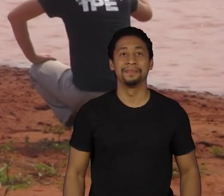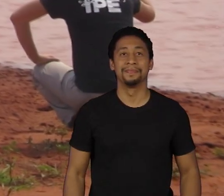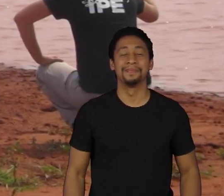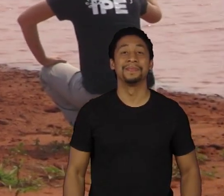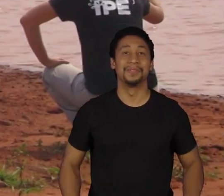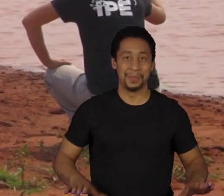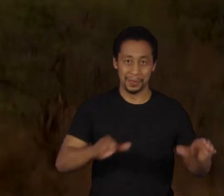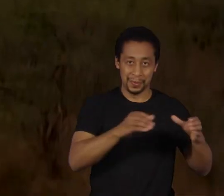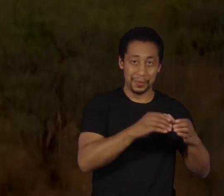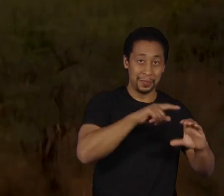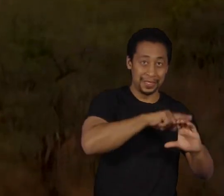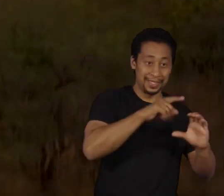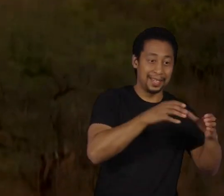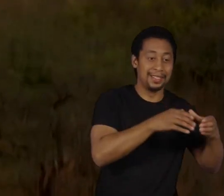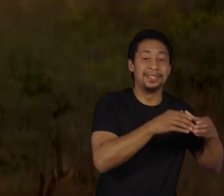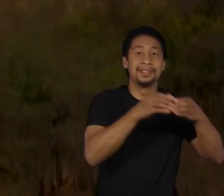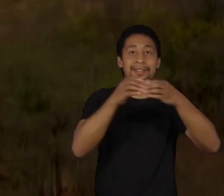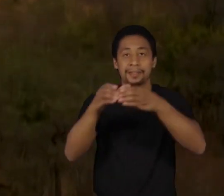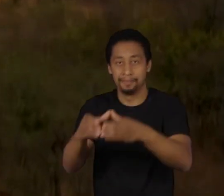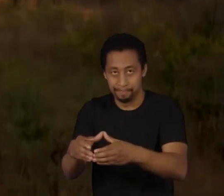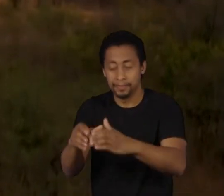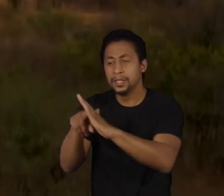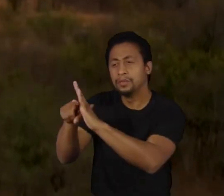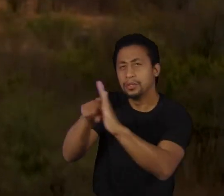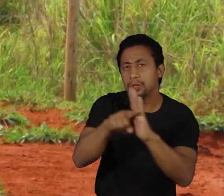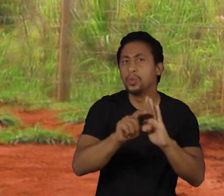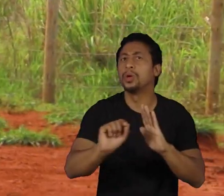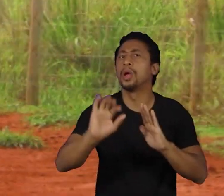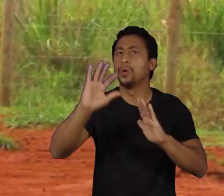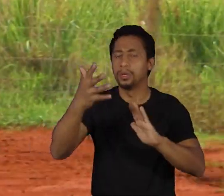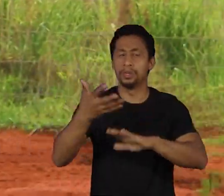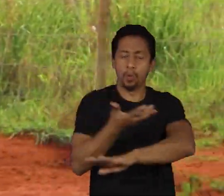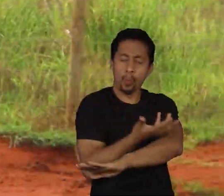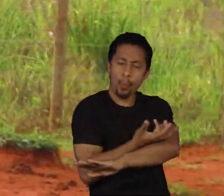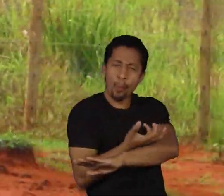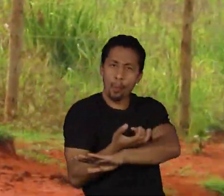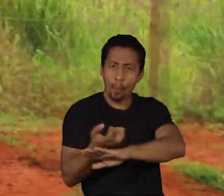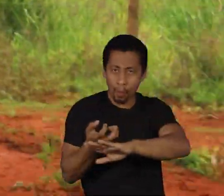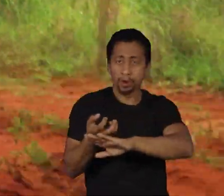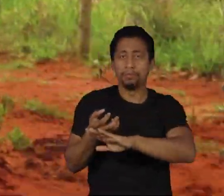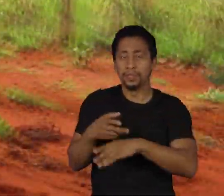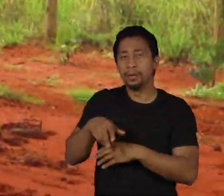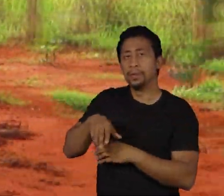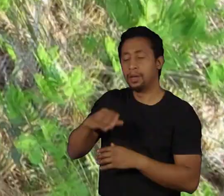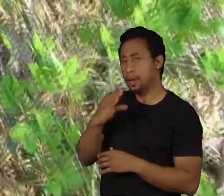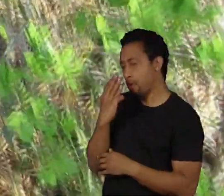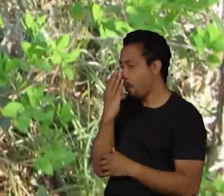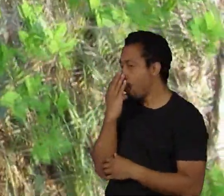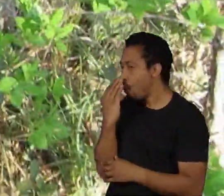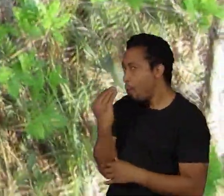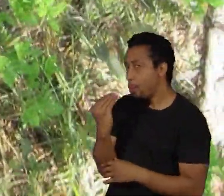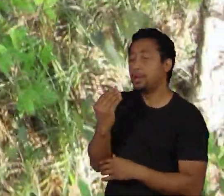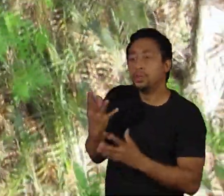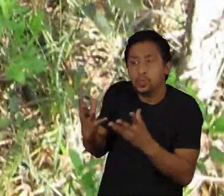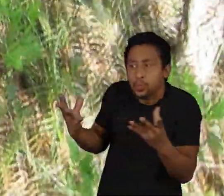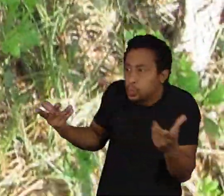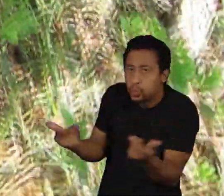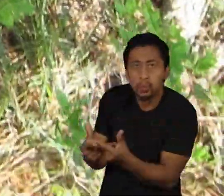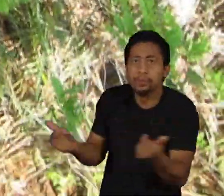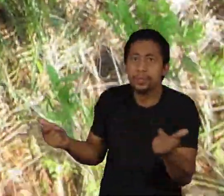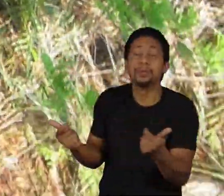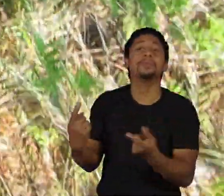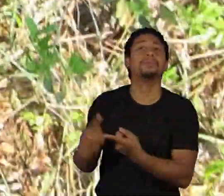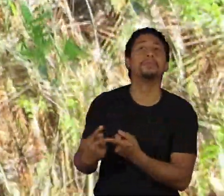Expedição científica investiga o sumiço na caatinga da anta, o maior mamífero terrestre do Brasil.